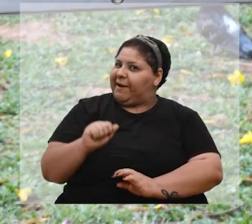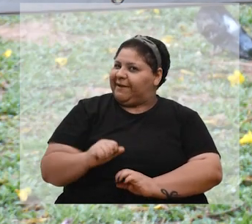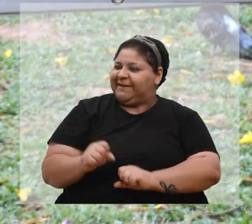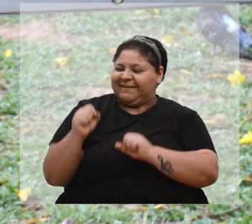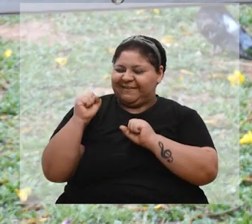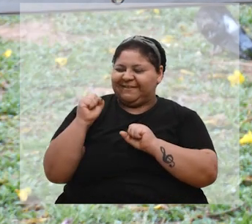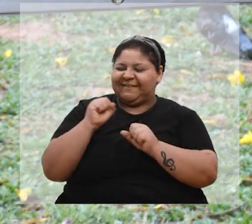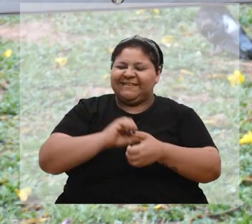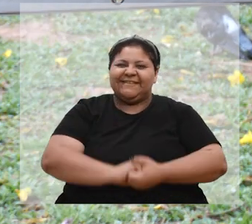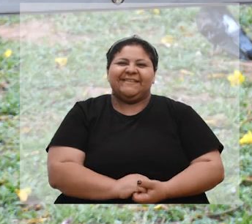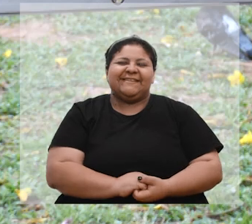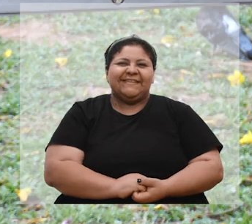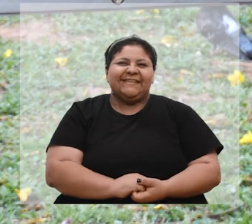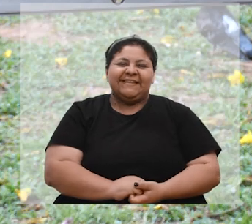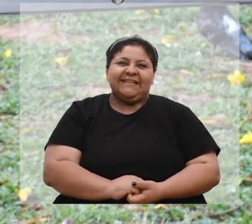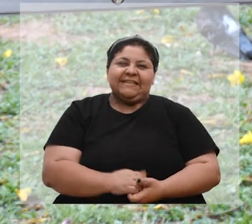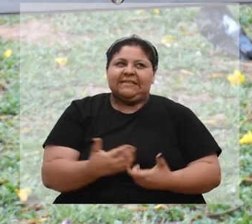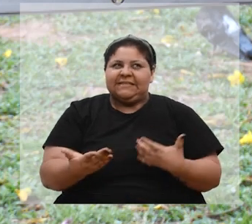Oba!